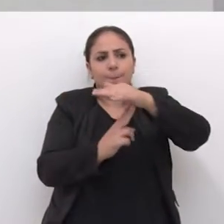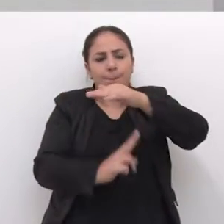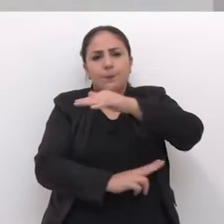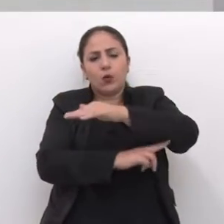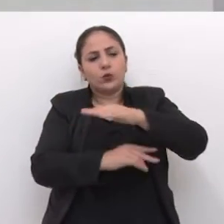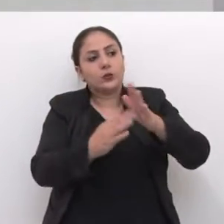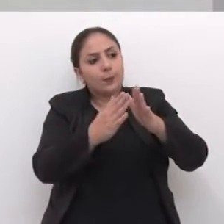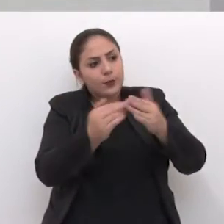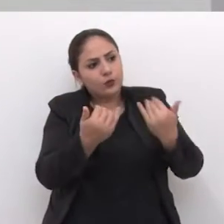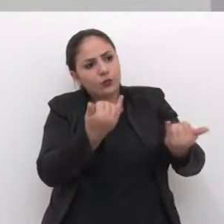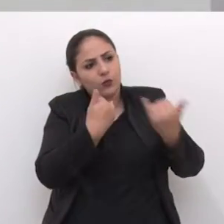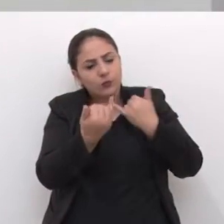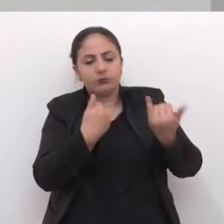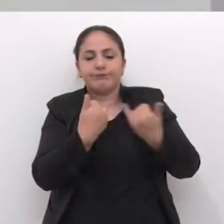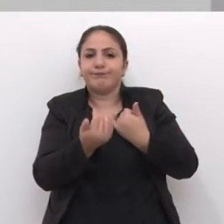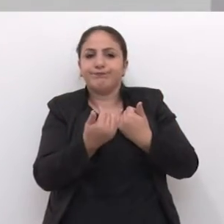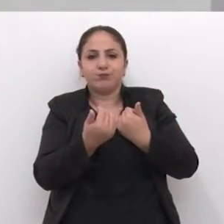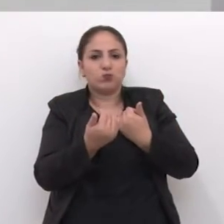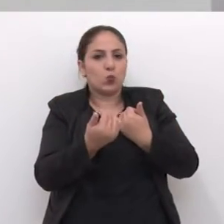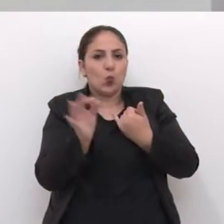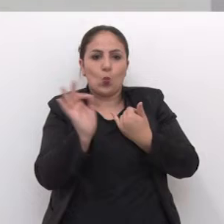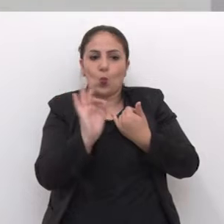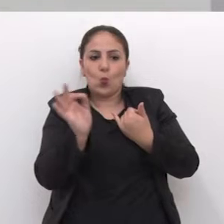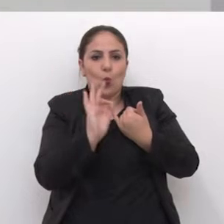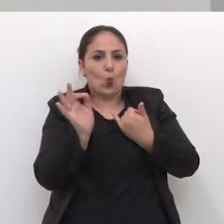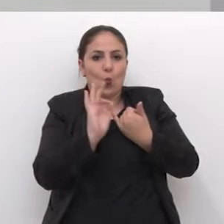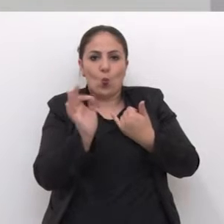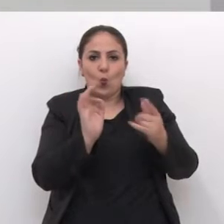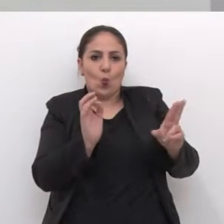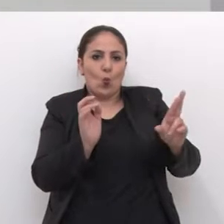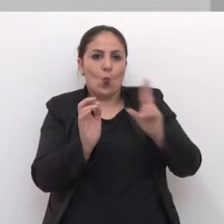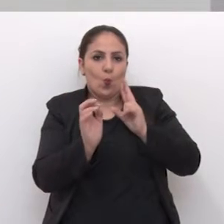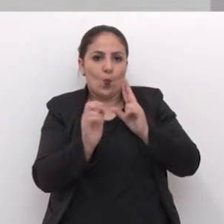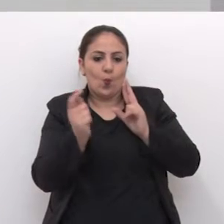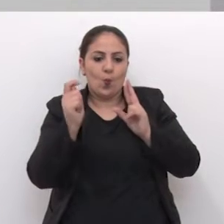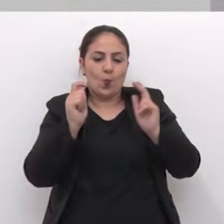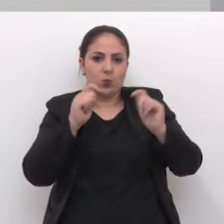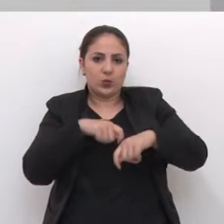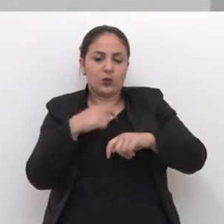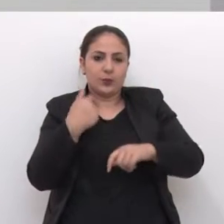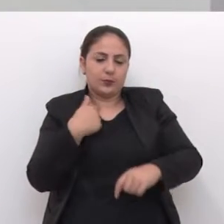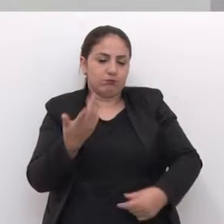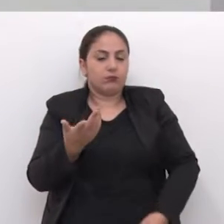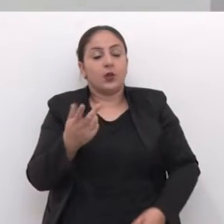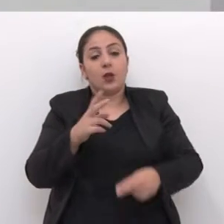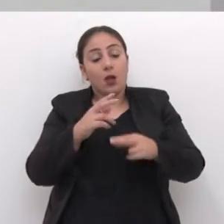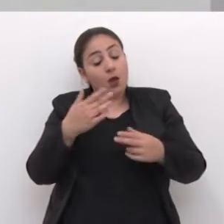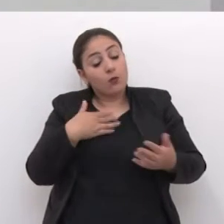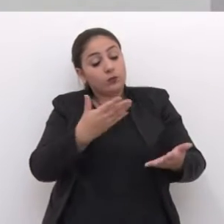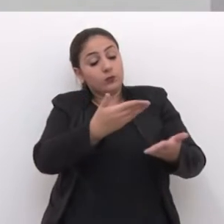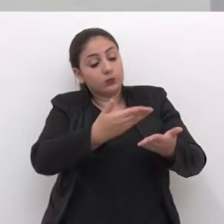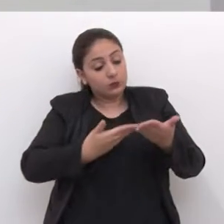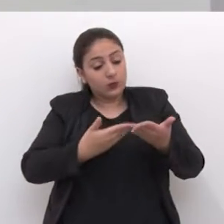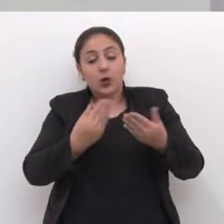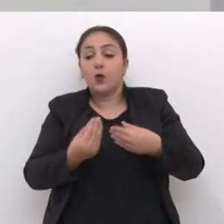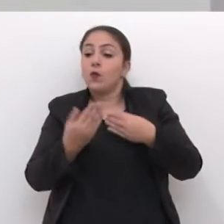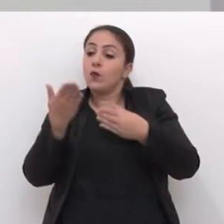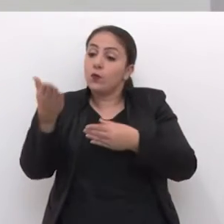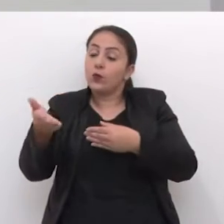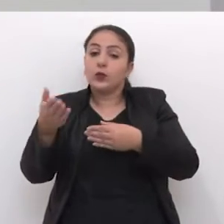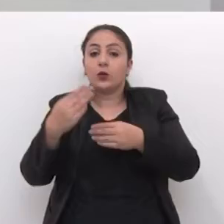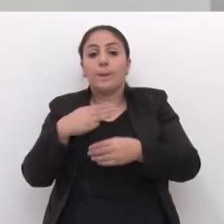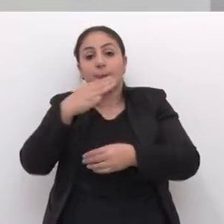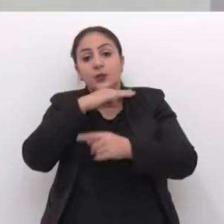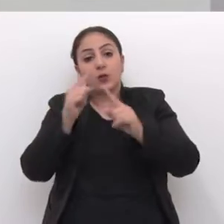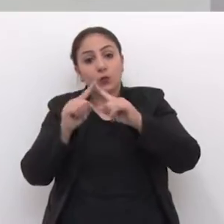aqui, eu fiz pedido de informações também. Acabou que não veio os pedidos adequados para mim nas informações. Eu peguei aquilo lá,